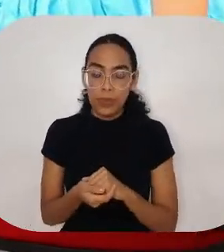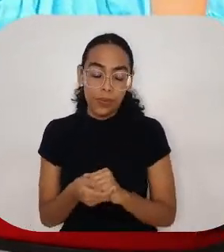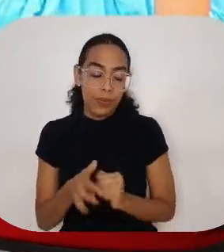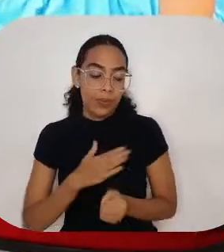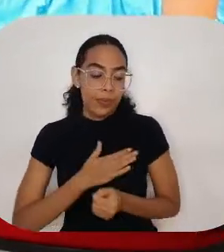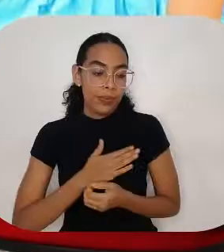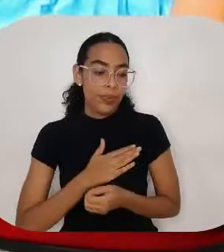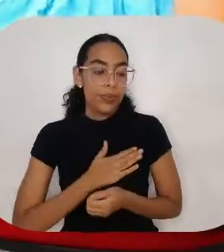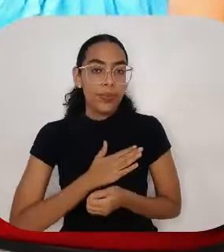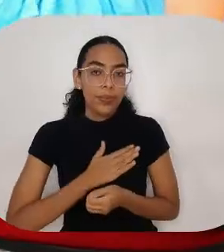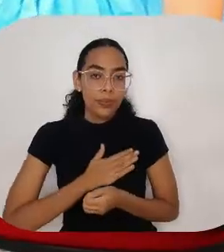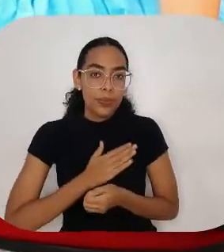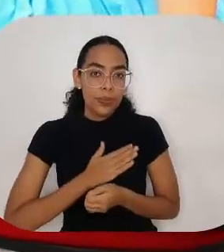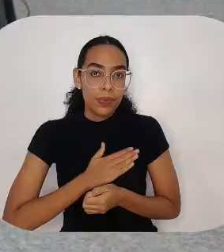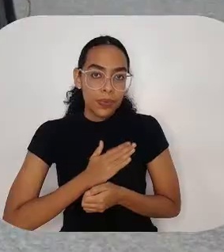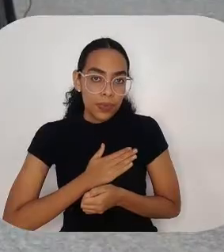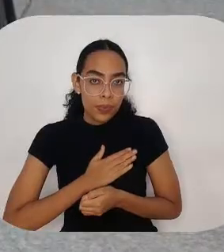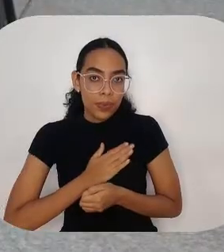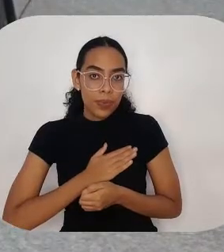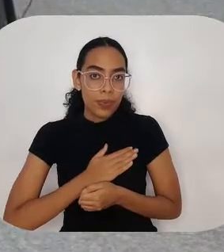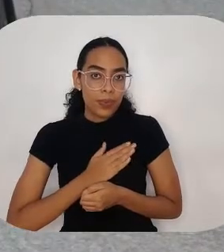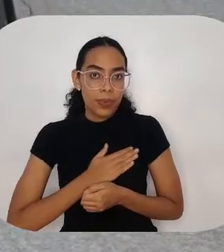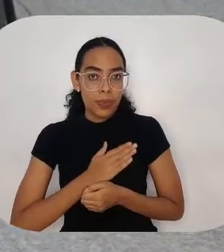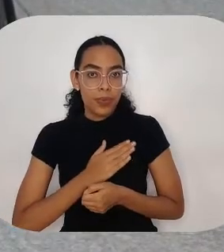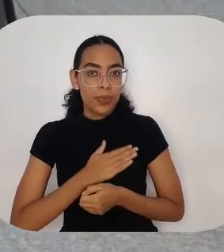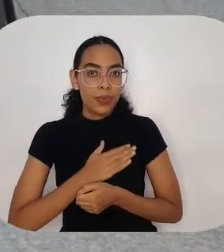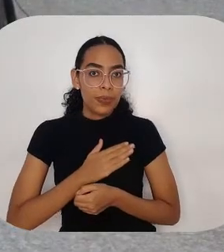Ai, coração.